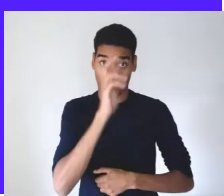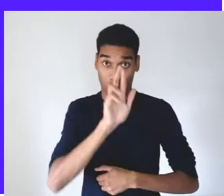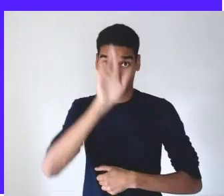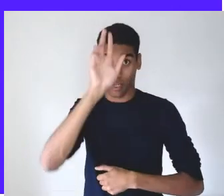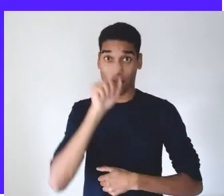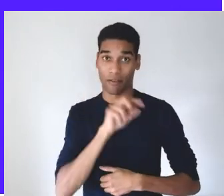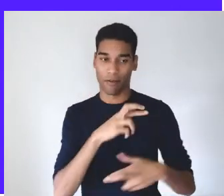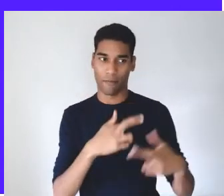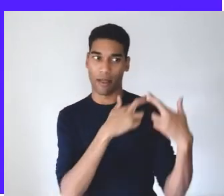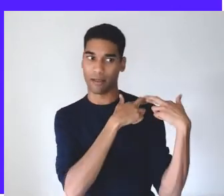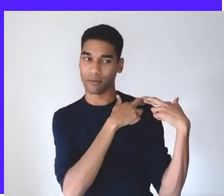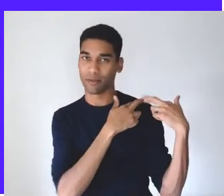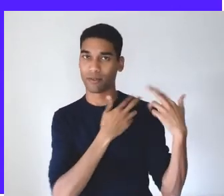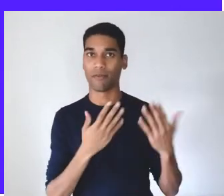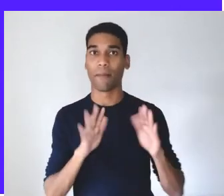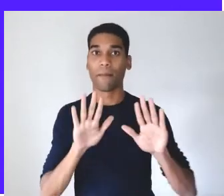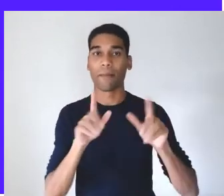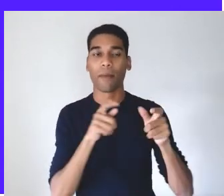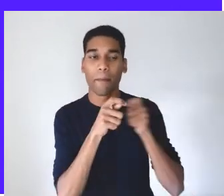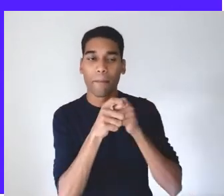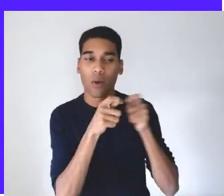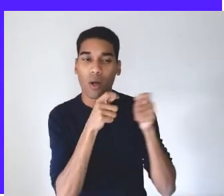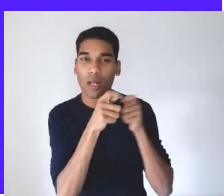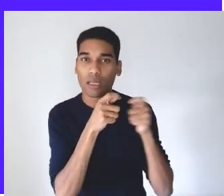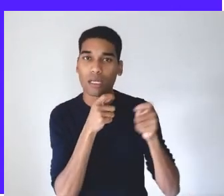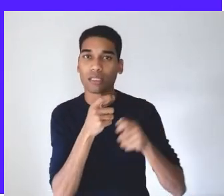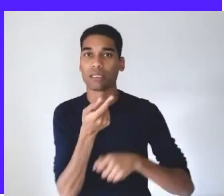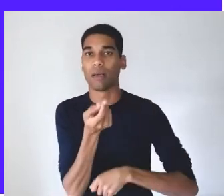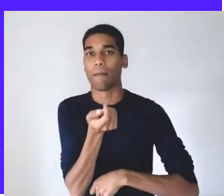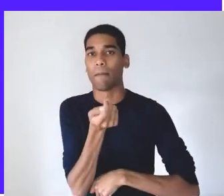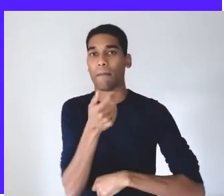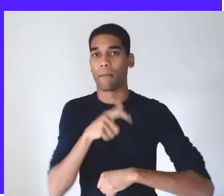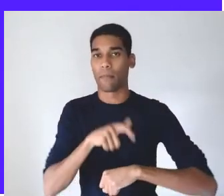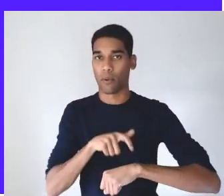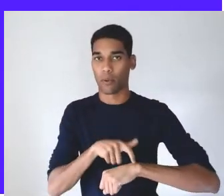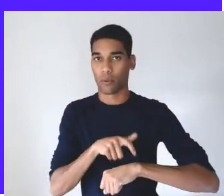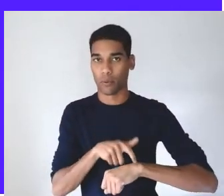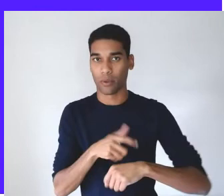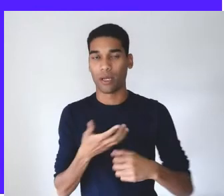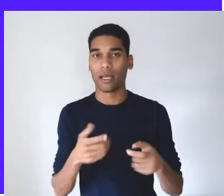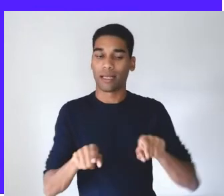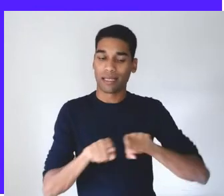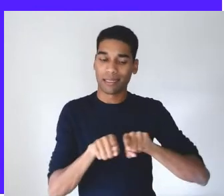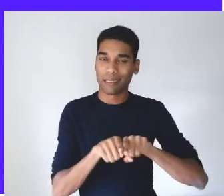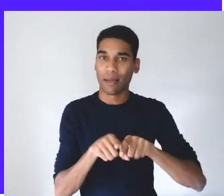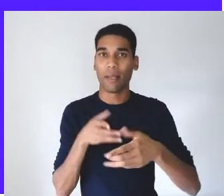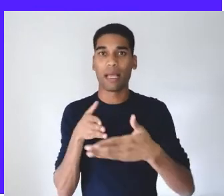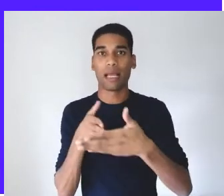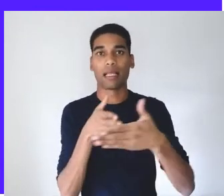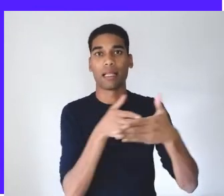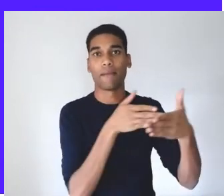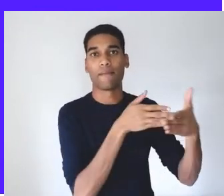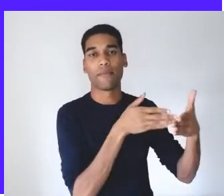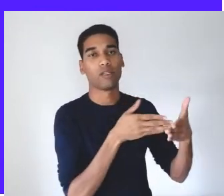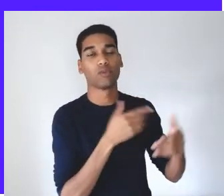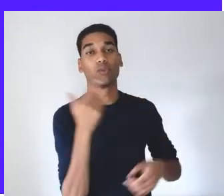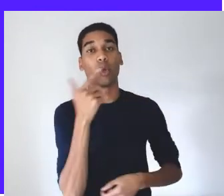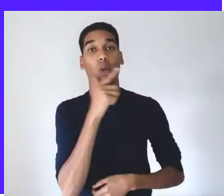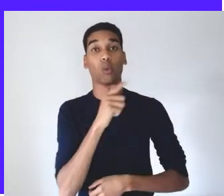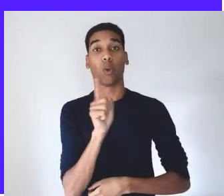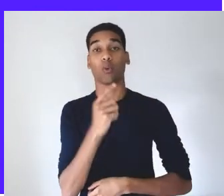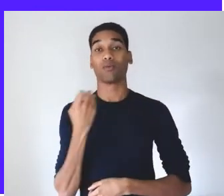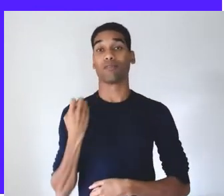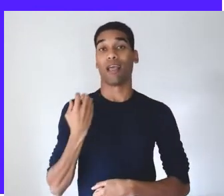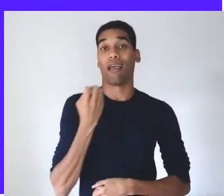pouco tempo, e com limite de problema de viagem, enfim, por estar. Foi um momento